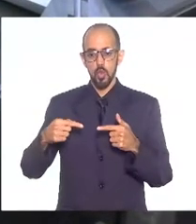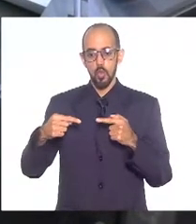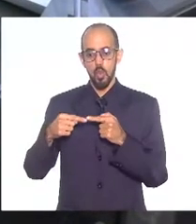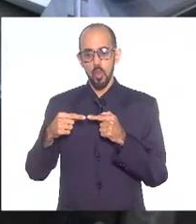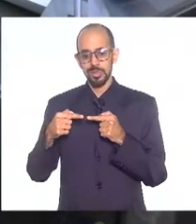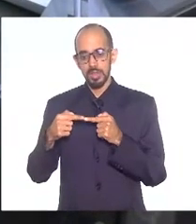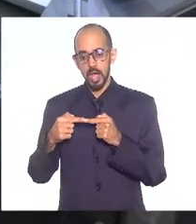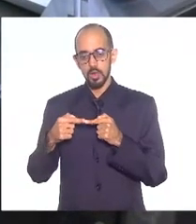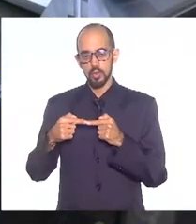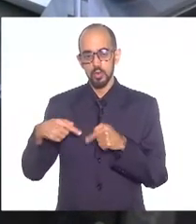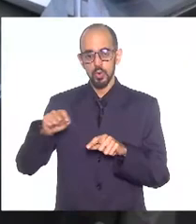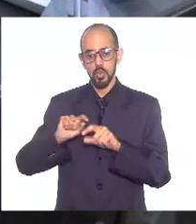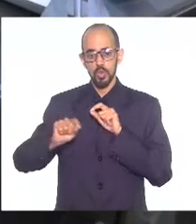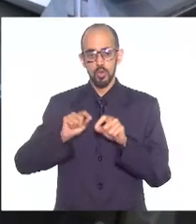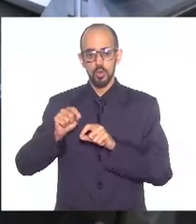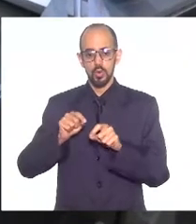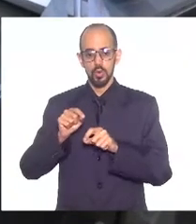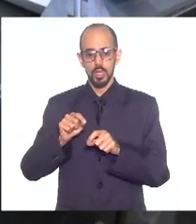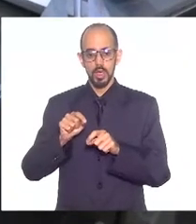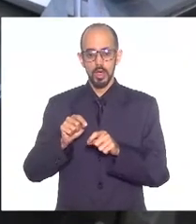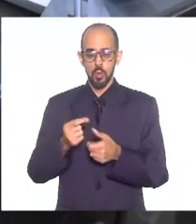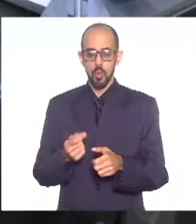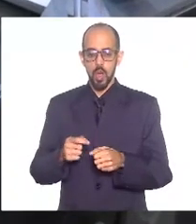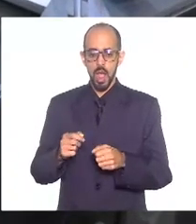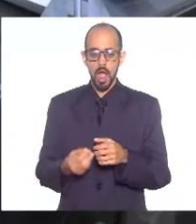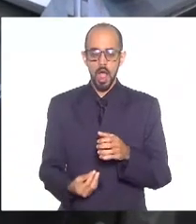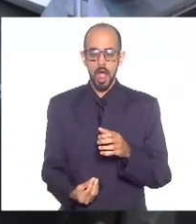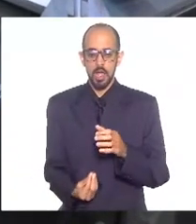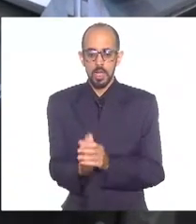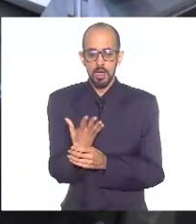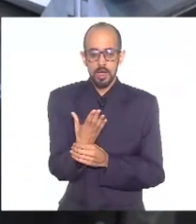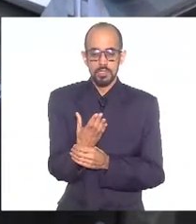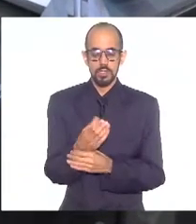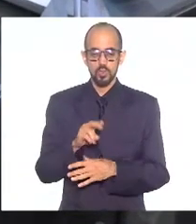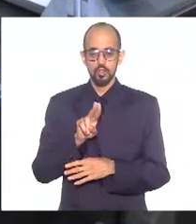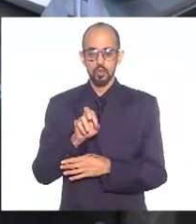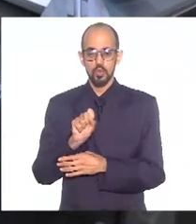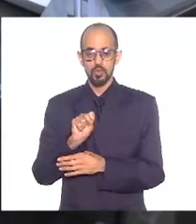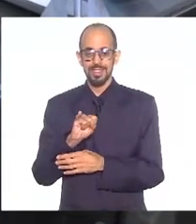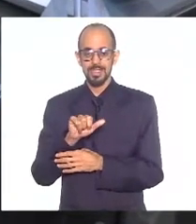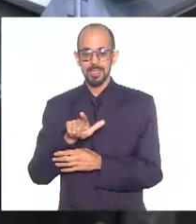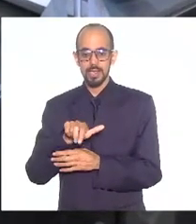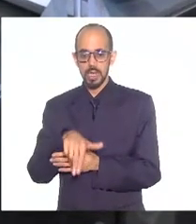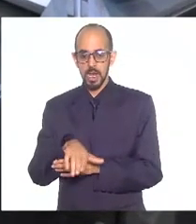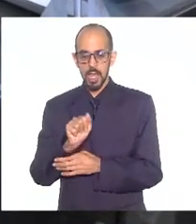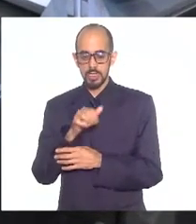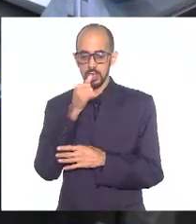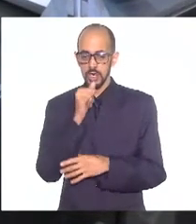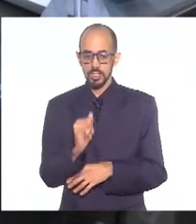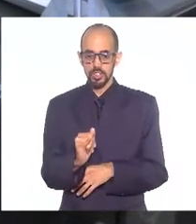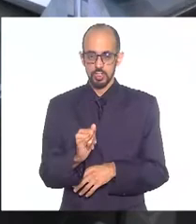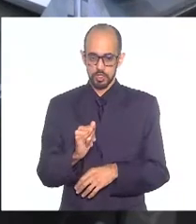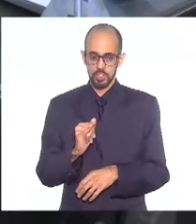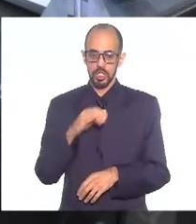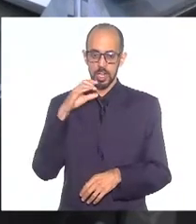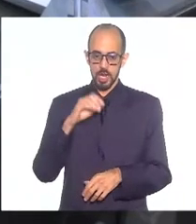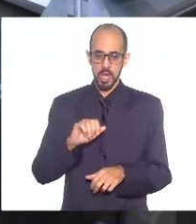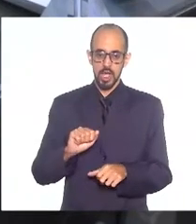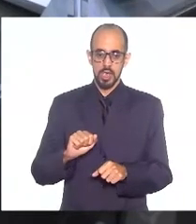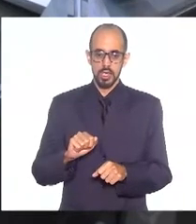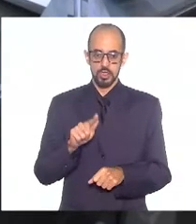reinjeção e implantação de usinas térmicas. Assim posto, aberta a